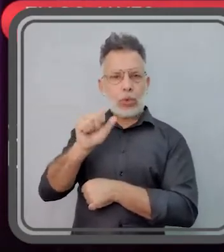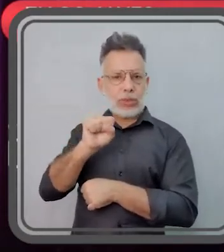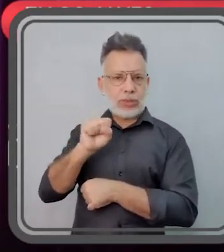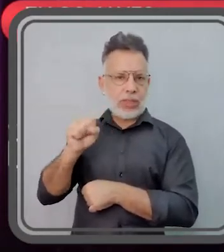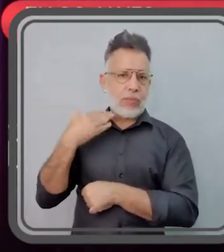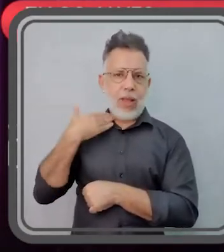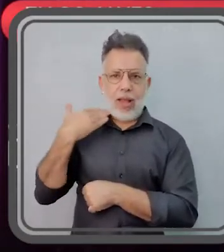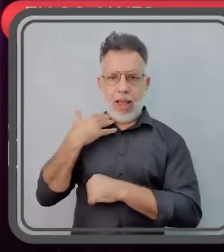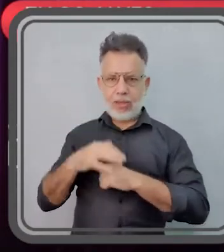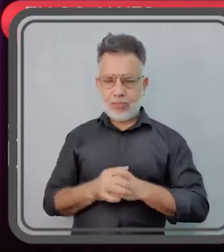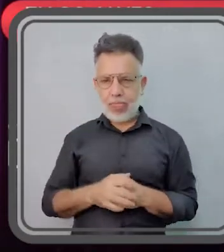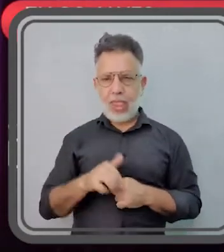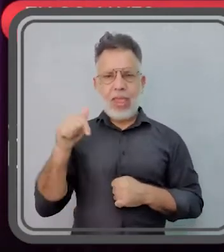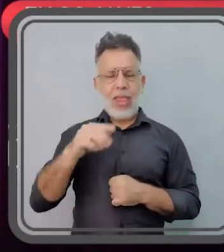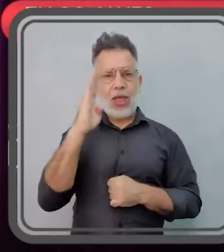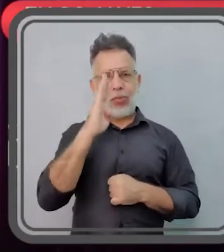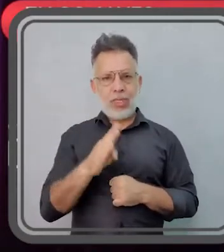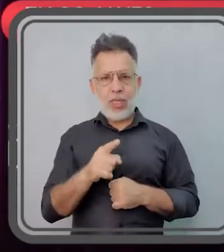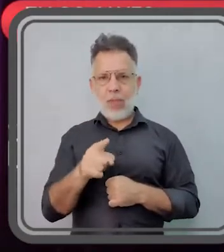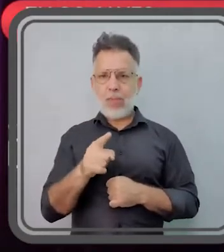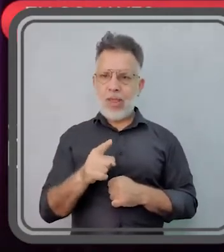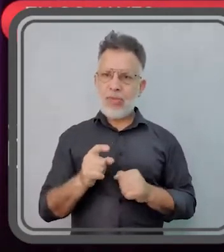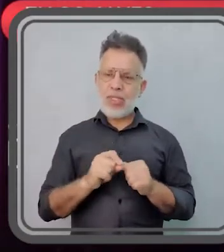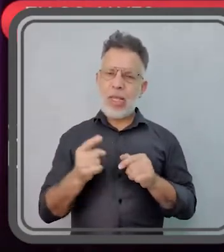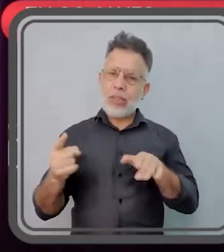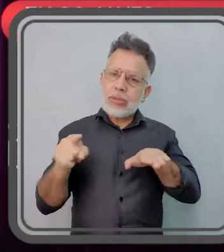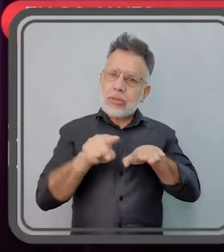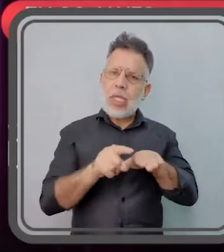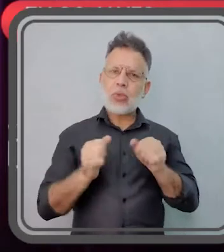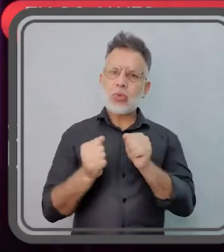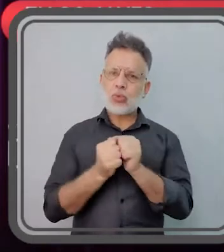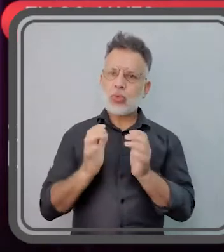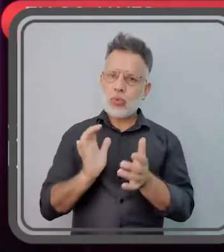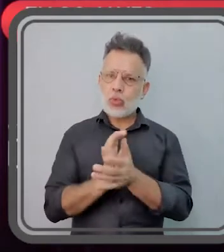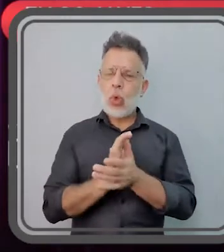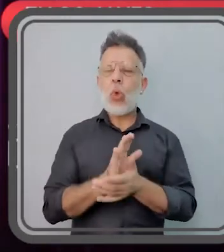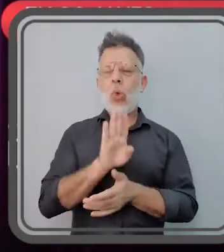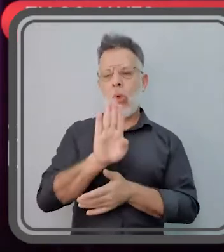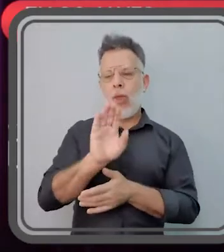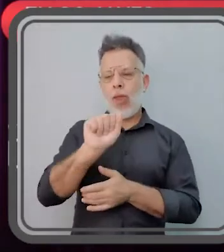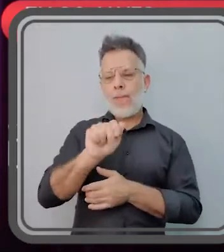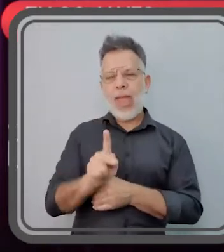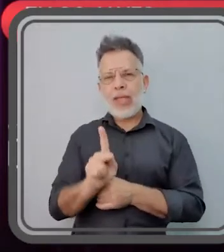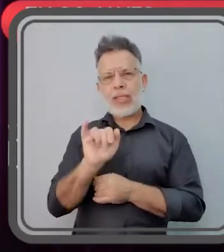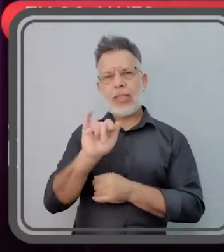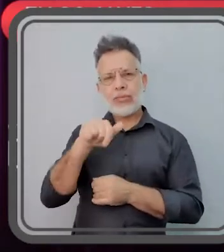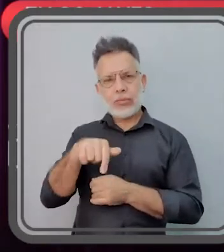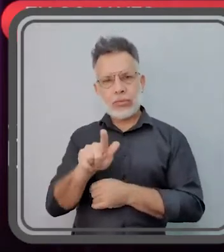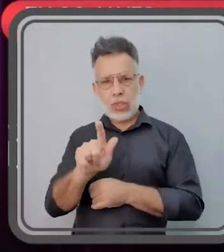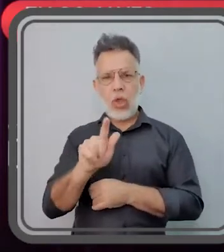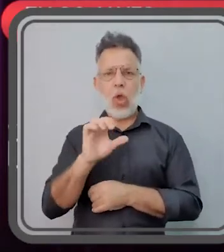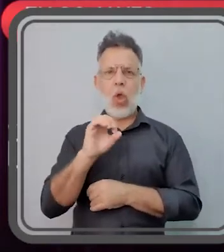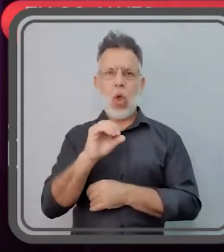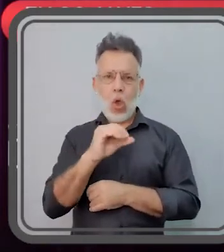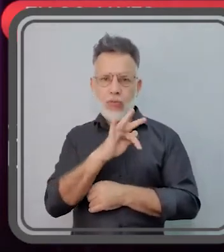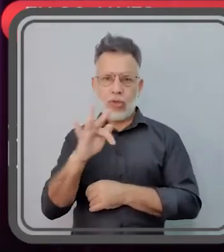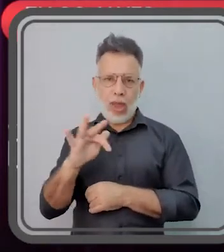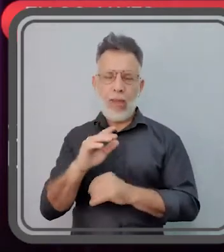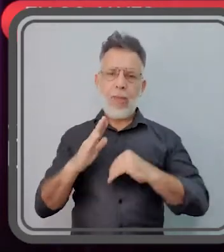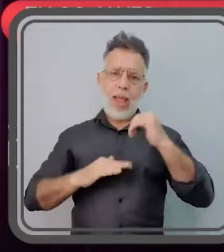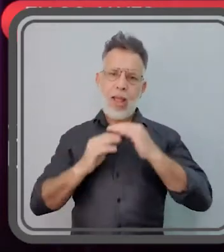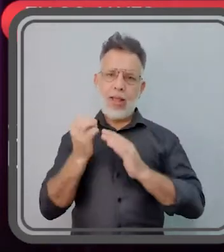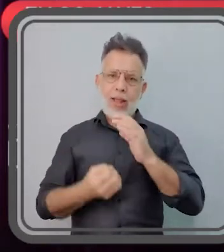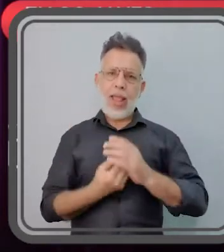aqui no Brasil, a TCS faz parte desse time do back office que ajuda para criar contas digitais